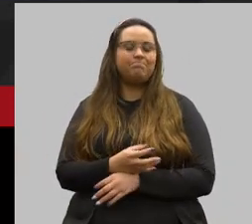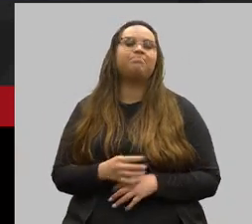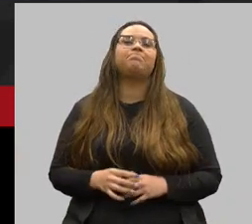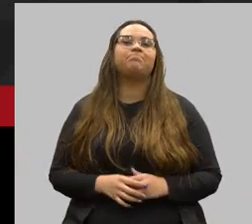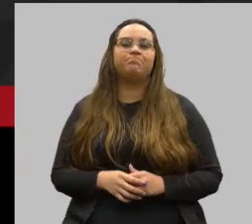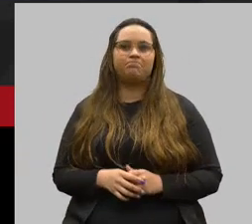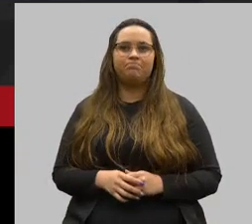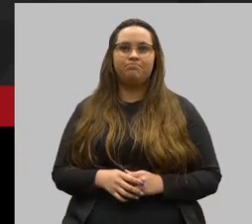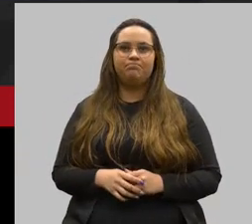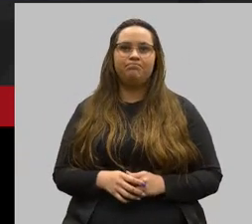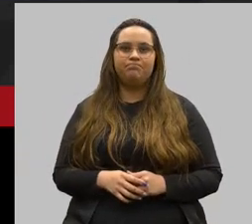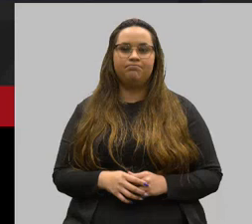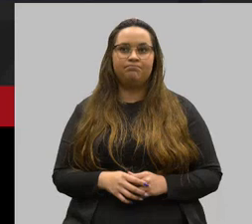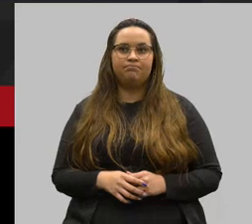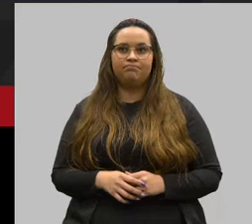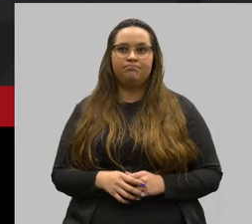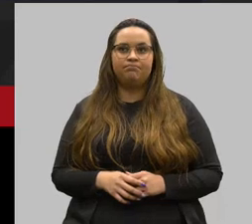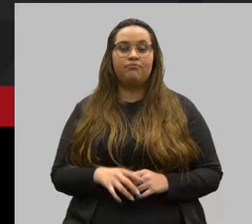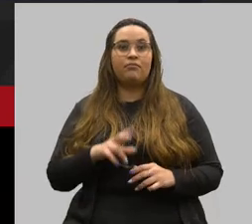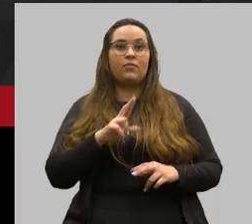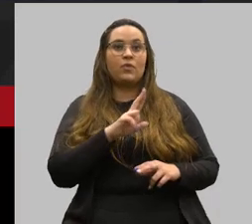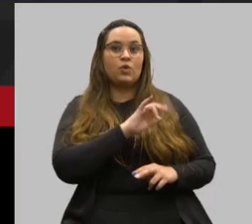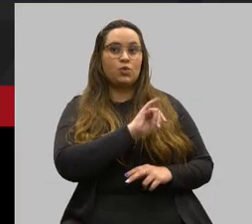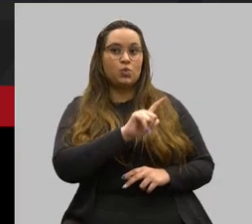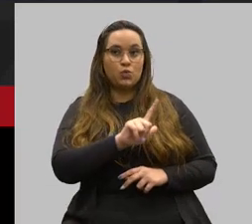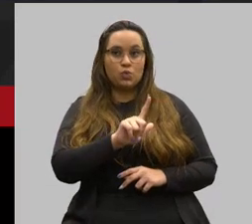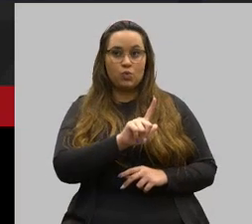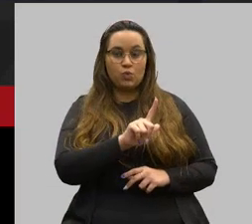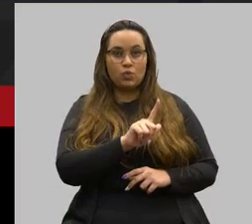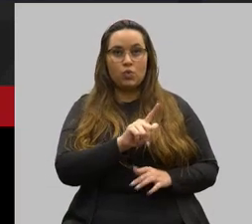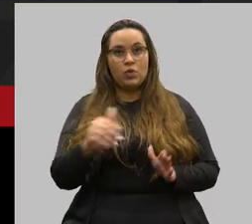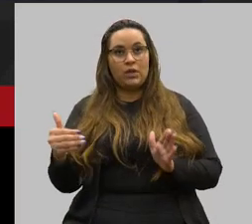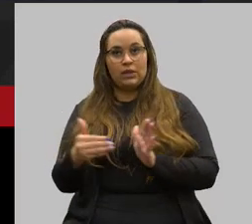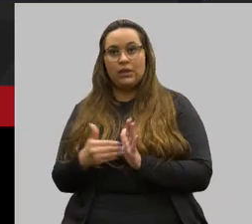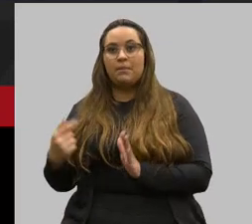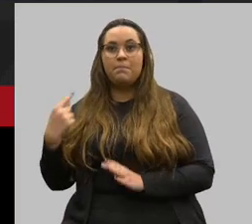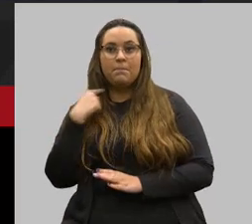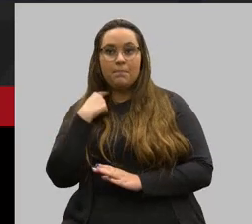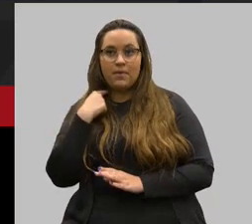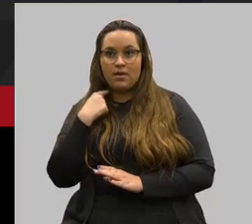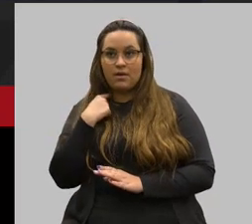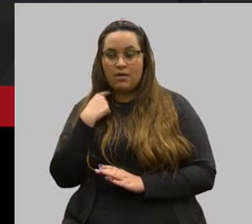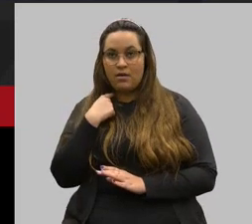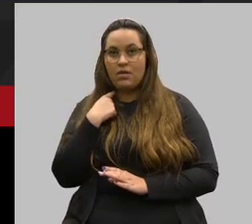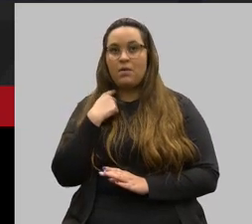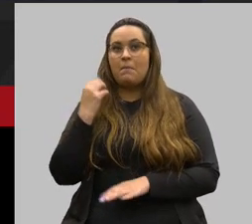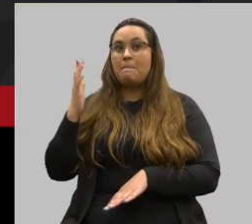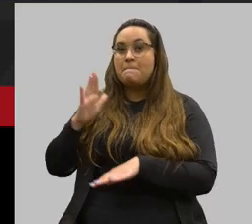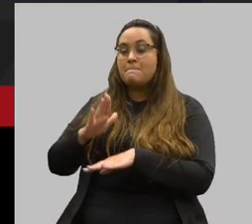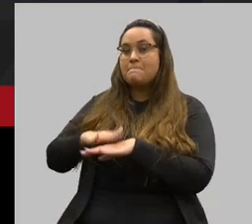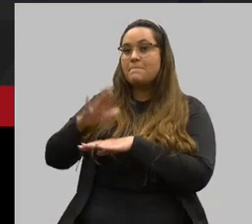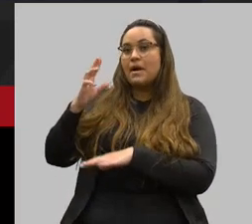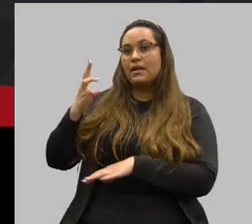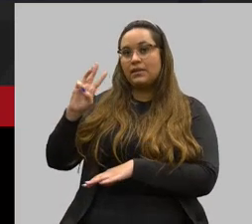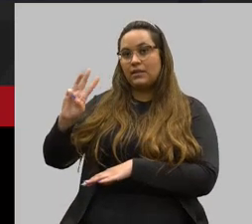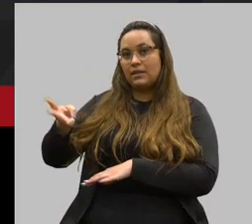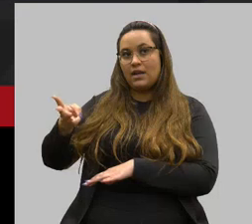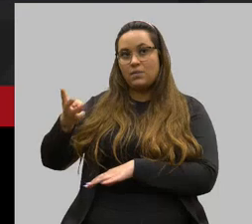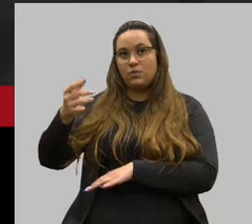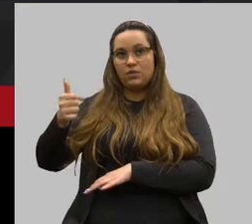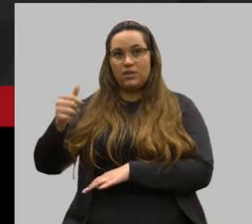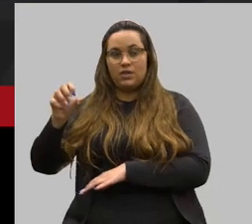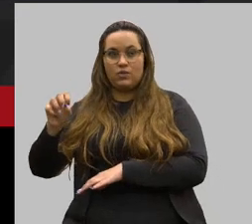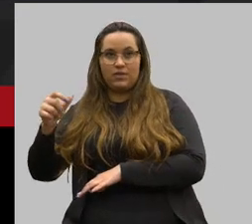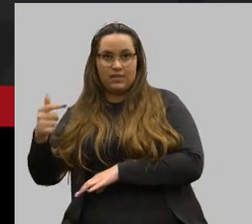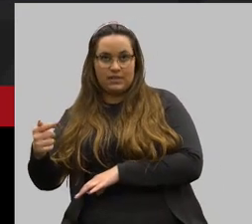eh a aqui entre julho de 2023 a maio de 2024 foram mais de 31100